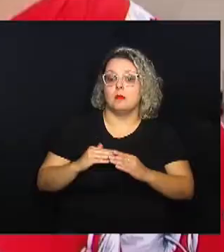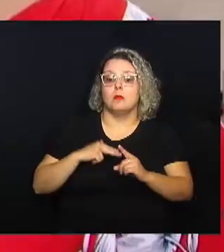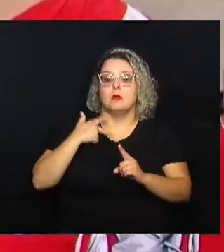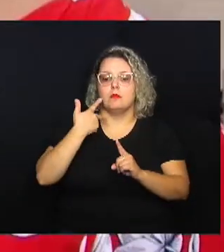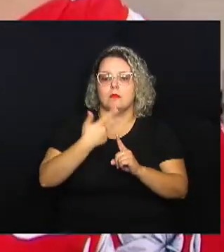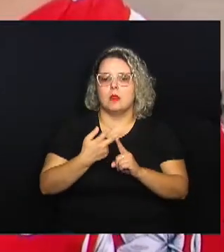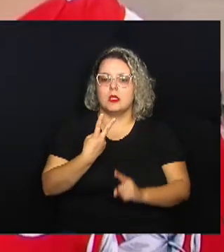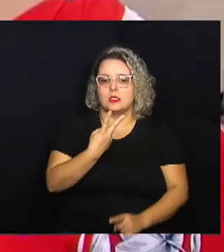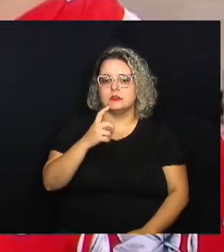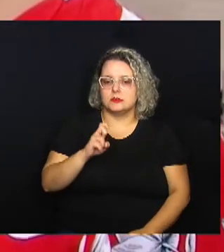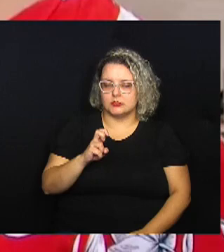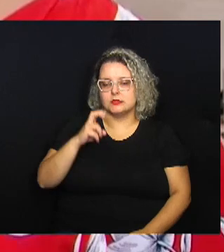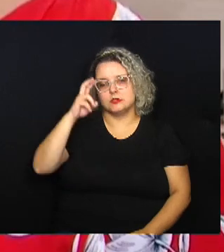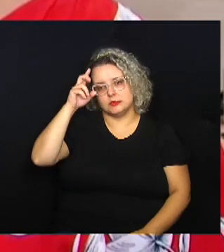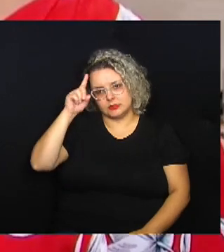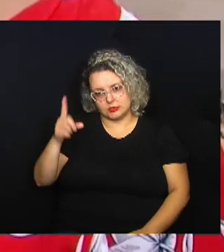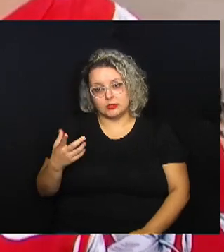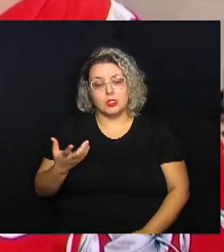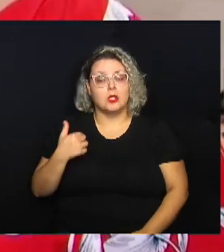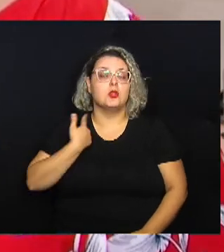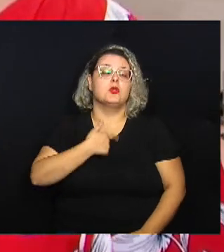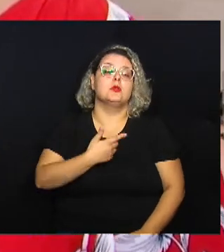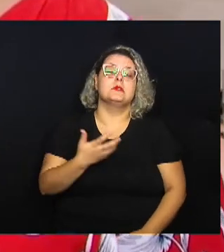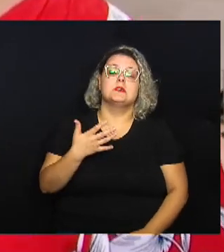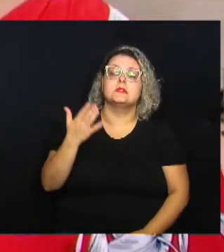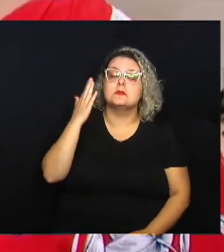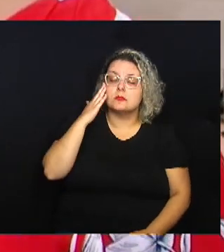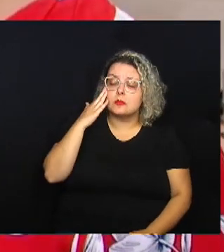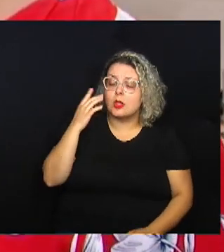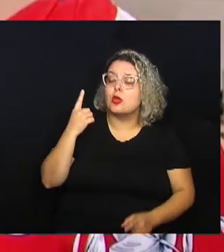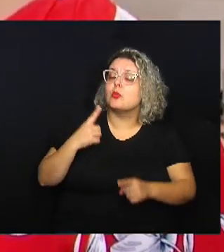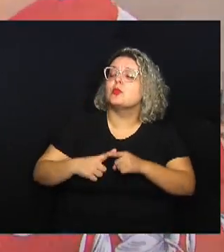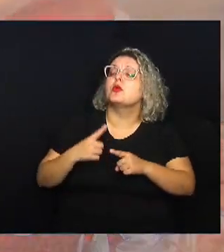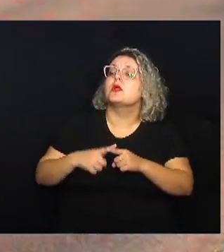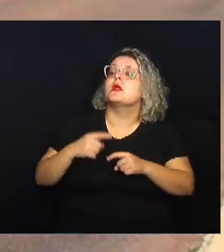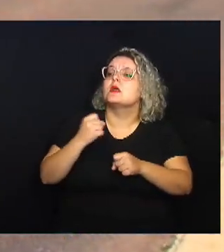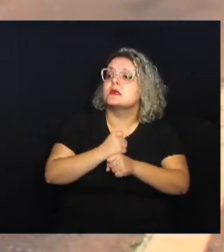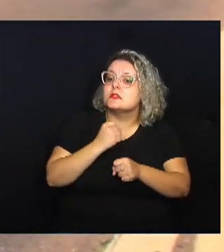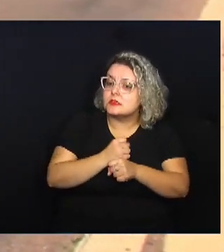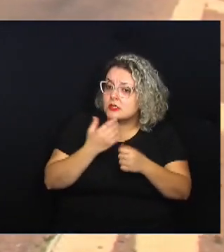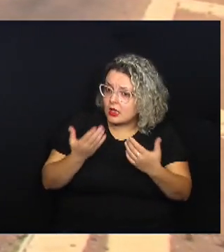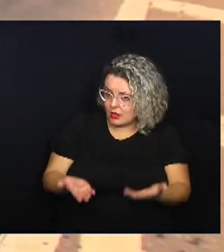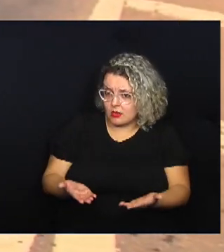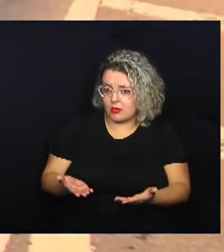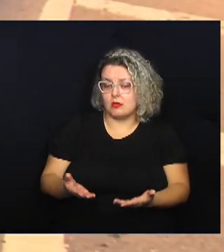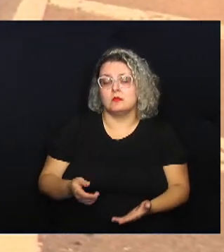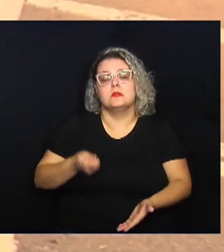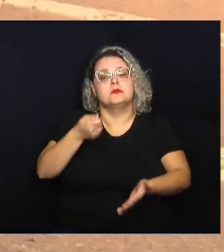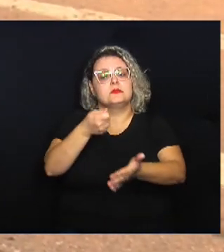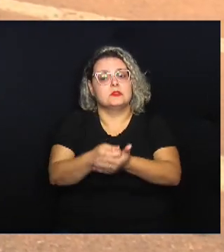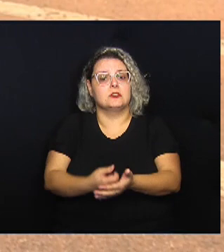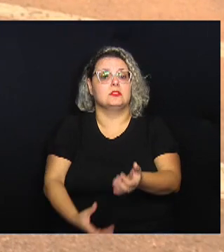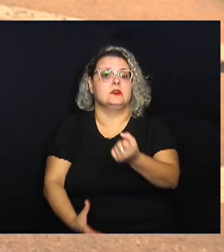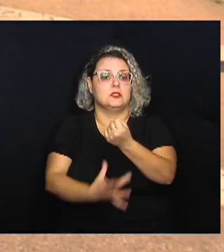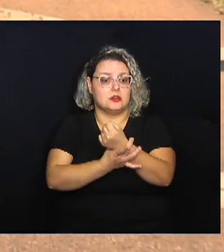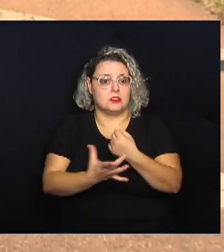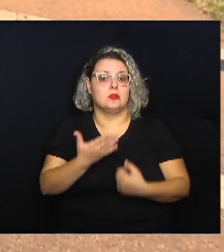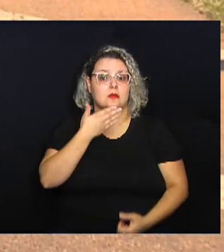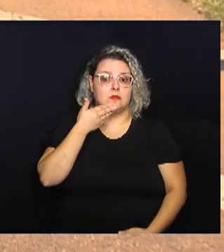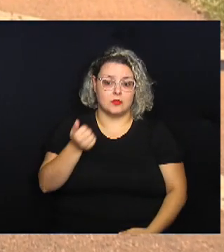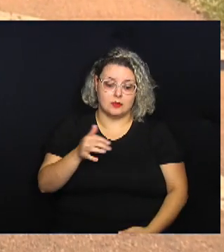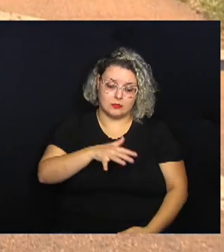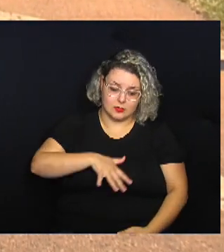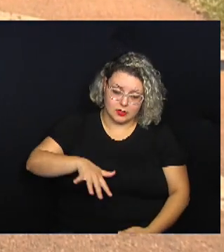15 dias a gente quer saber porque essa obra se de fato essa obra vai garantir segurança e melhoria para aquele